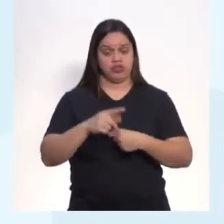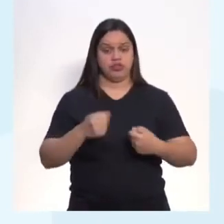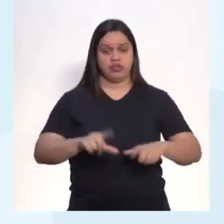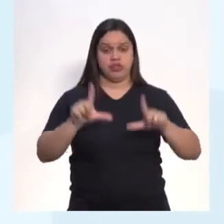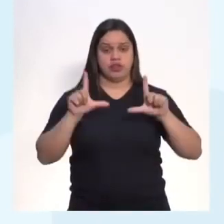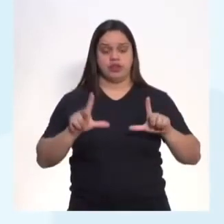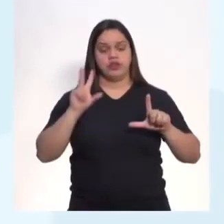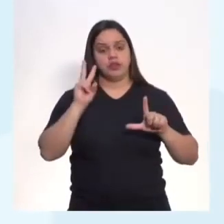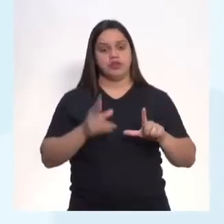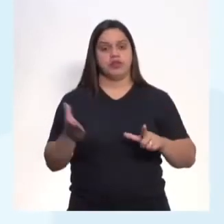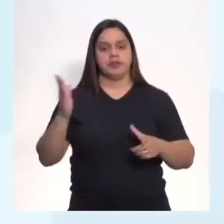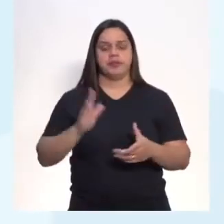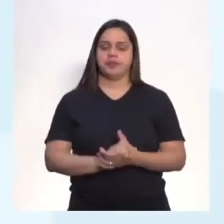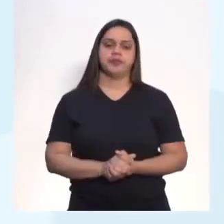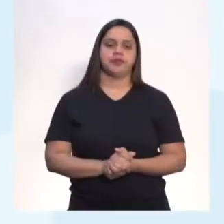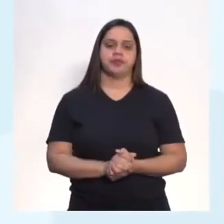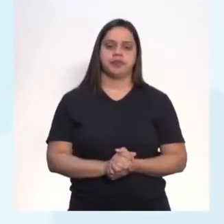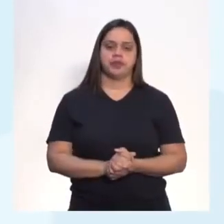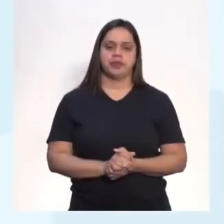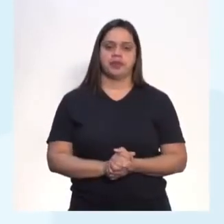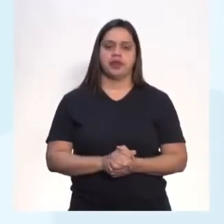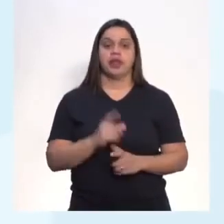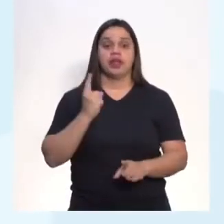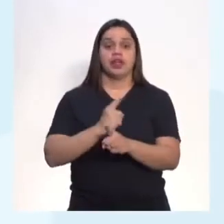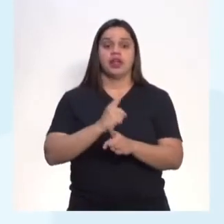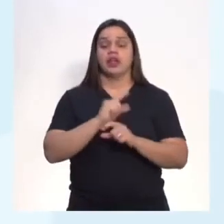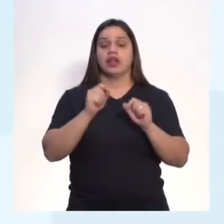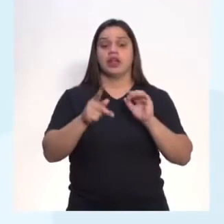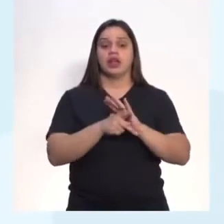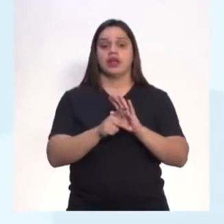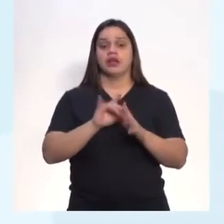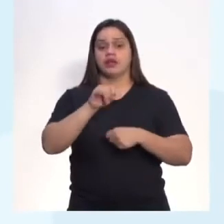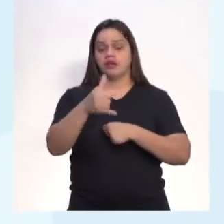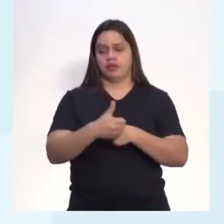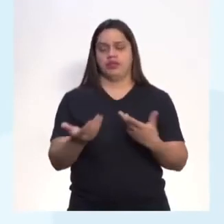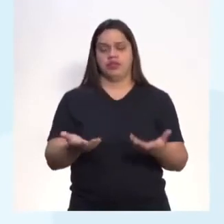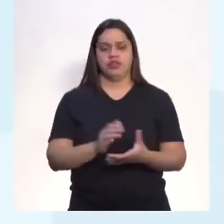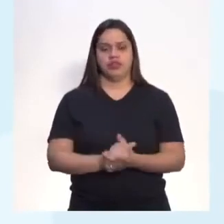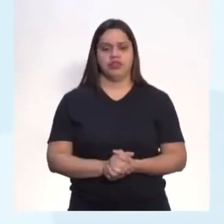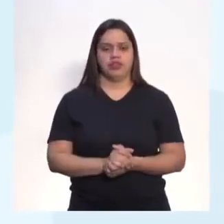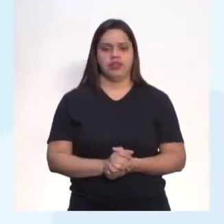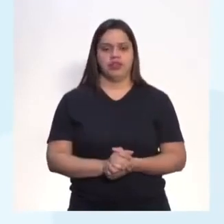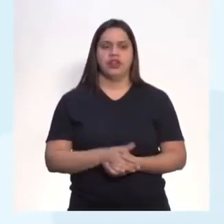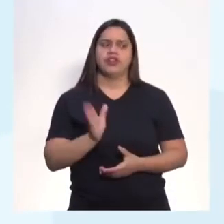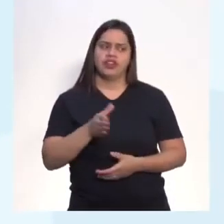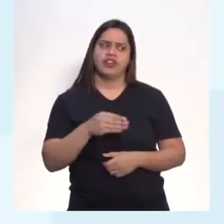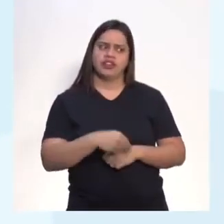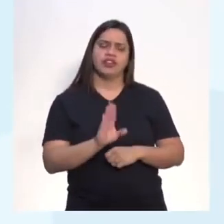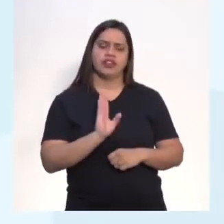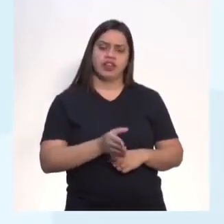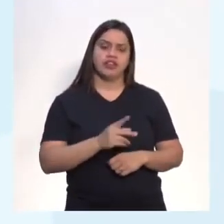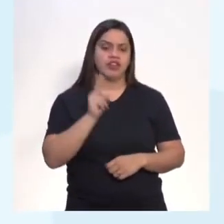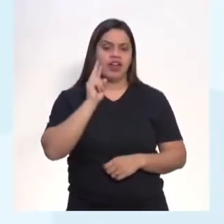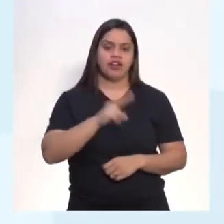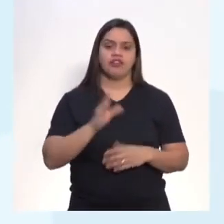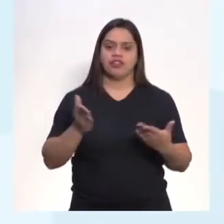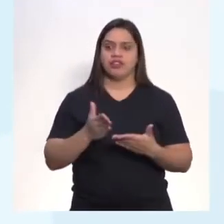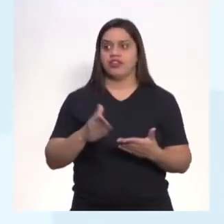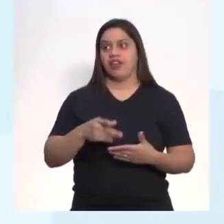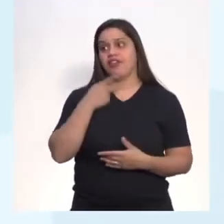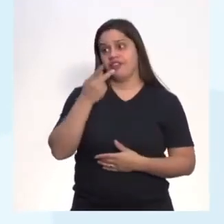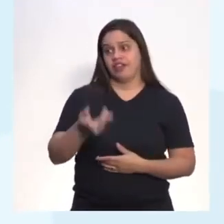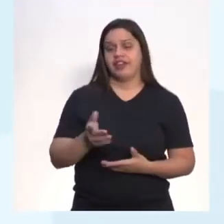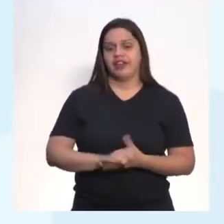aberta aí, chat aberto. Quem acha aí para pro agora os Dani, adjetivos? Eu já tinha dado spoiler. Quem pegou meus spoilers, eu